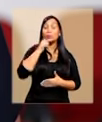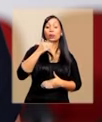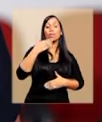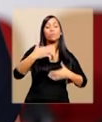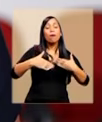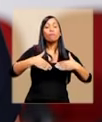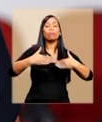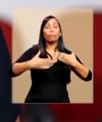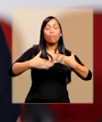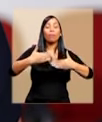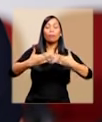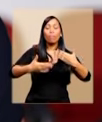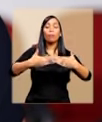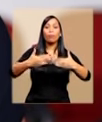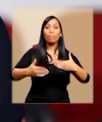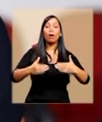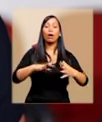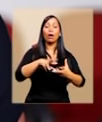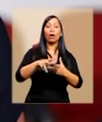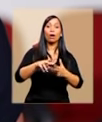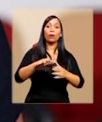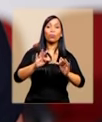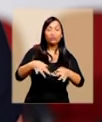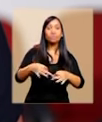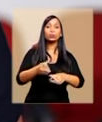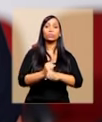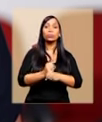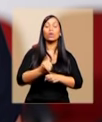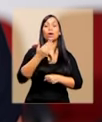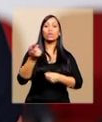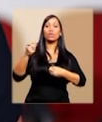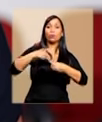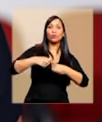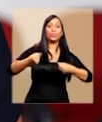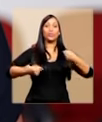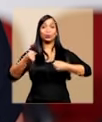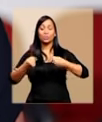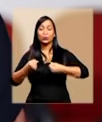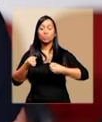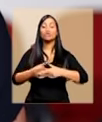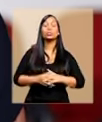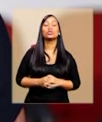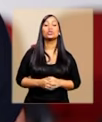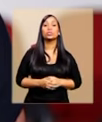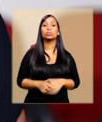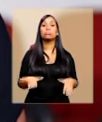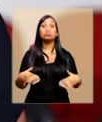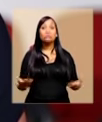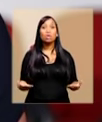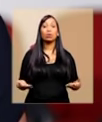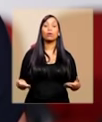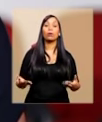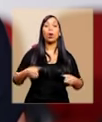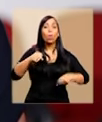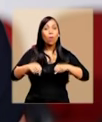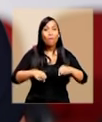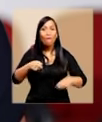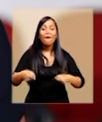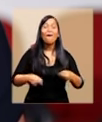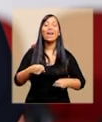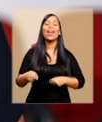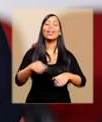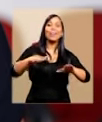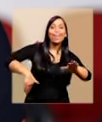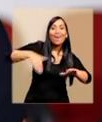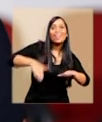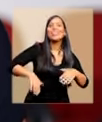E a Camila foi melhorando, no final do ano a Camila voltou a dirigir, e aí ela voltou a